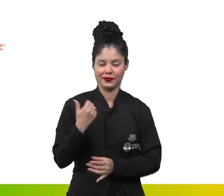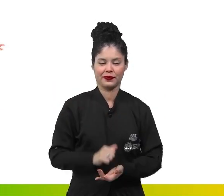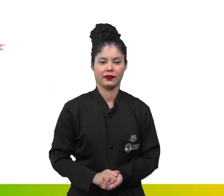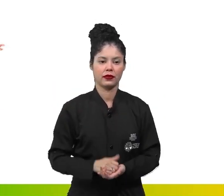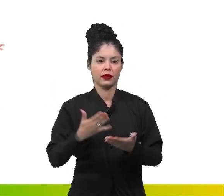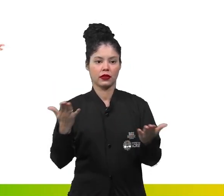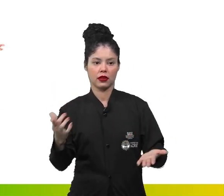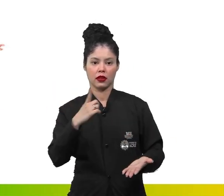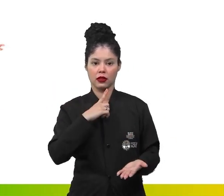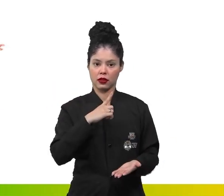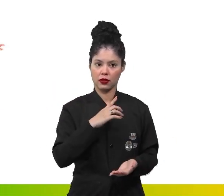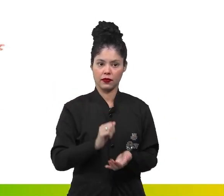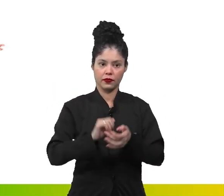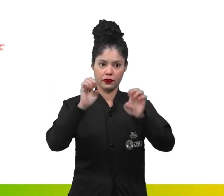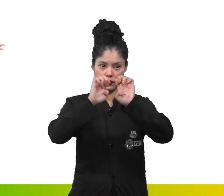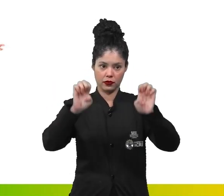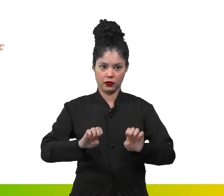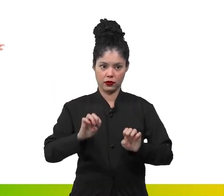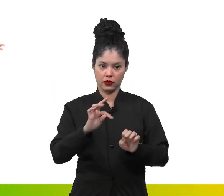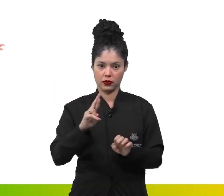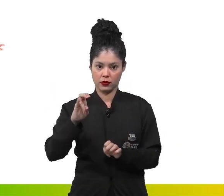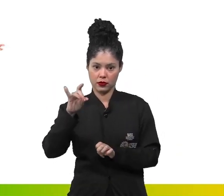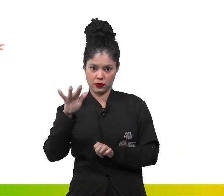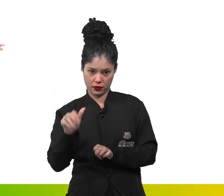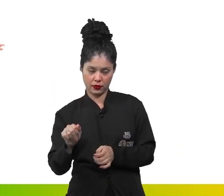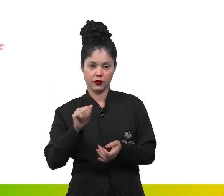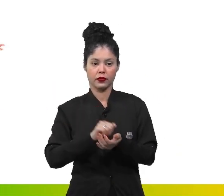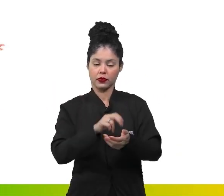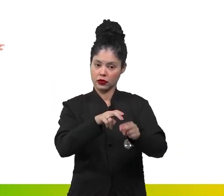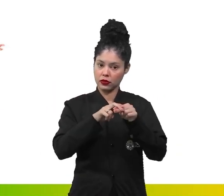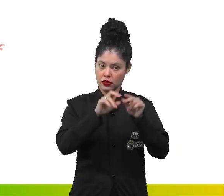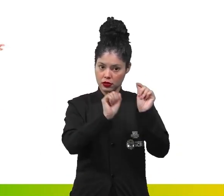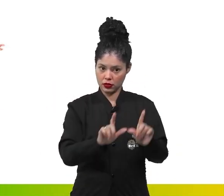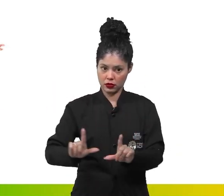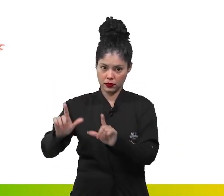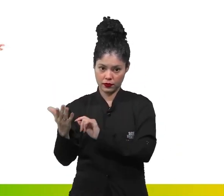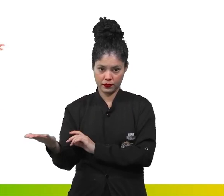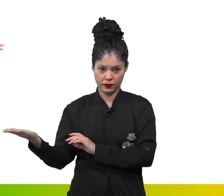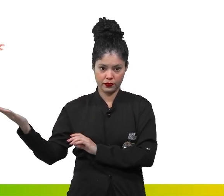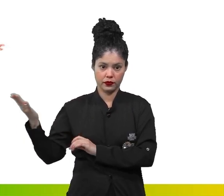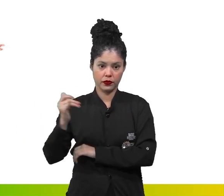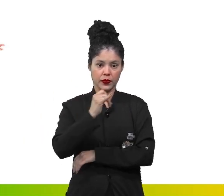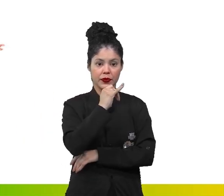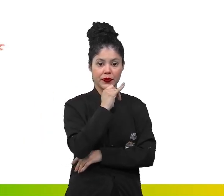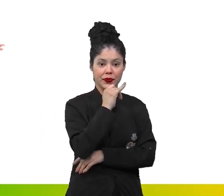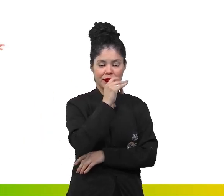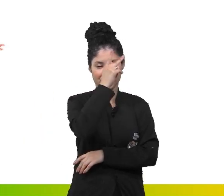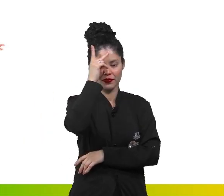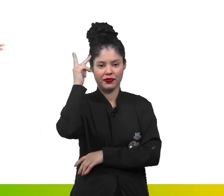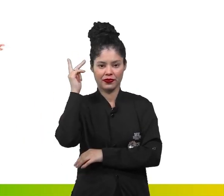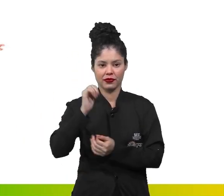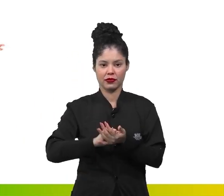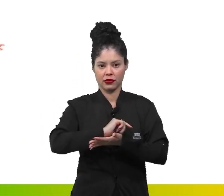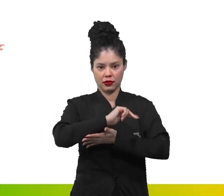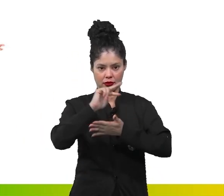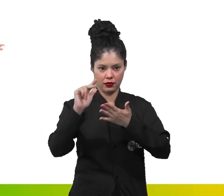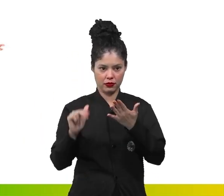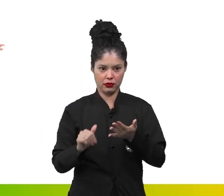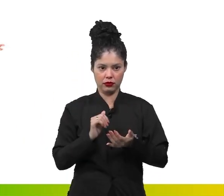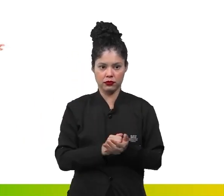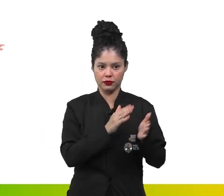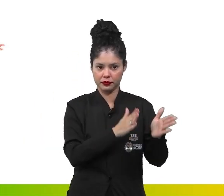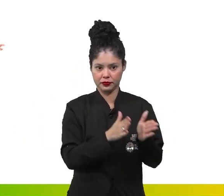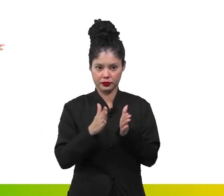aí nós vamos chamar de estrutura etária. Por isso que aqui no slide eu trouxe exemplo de pessoas em diversas